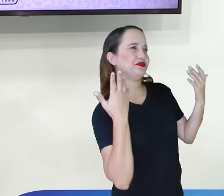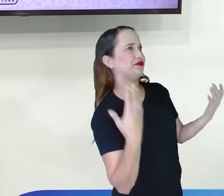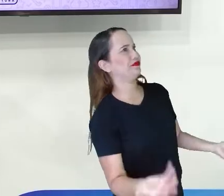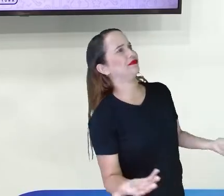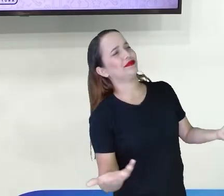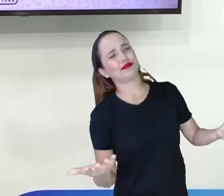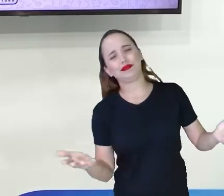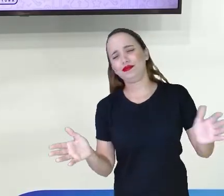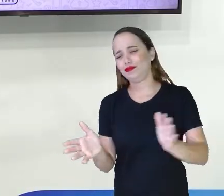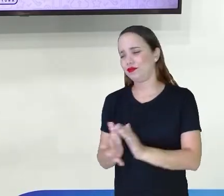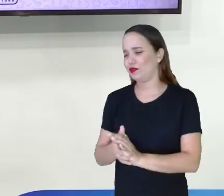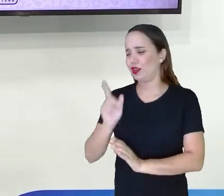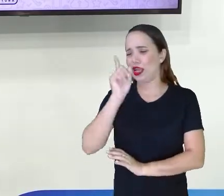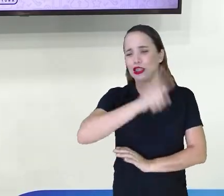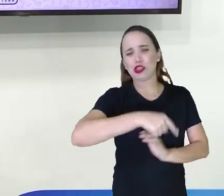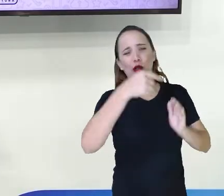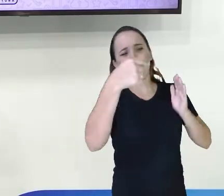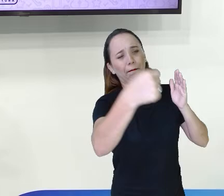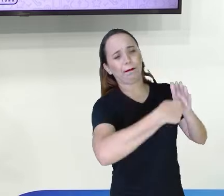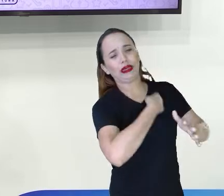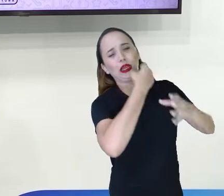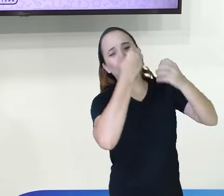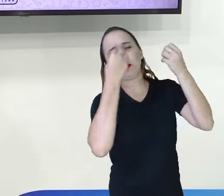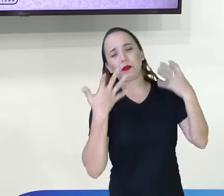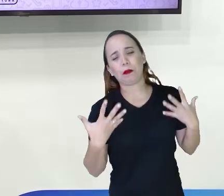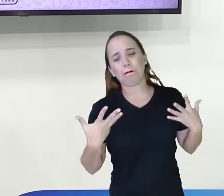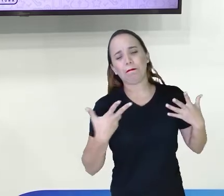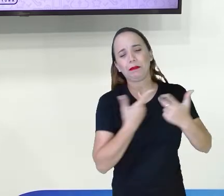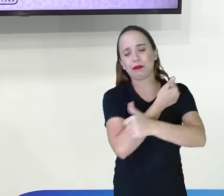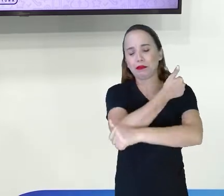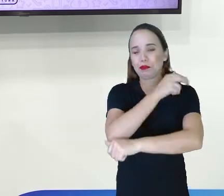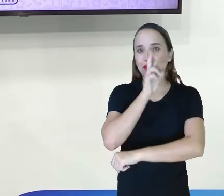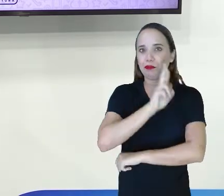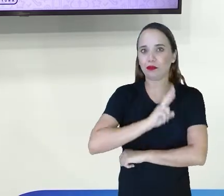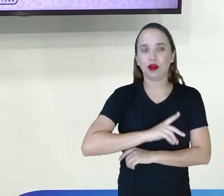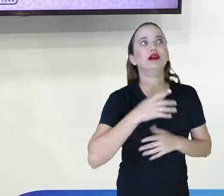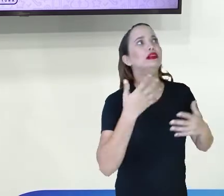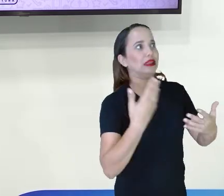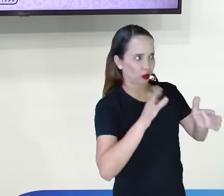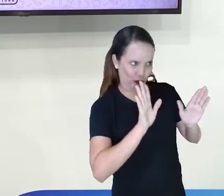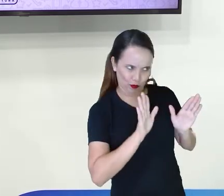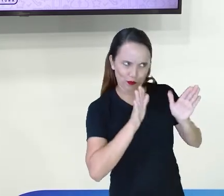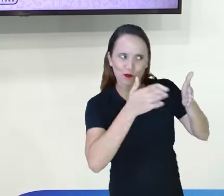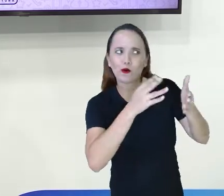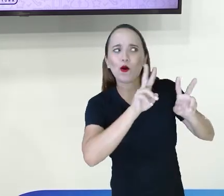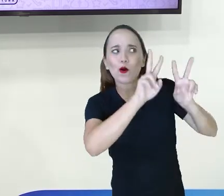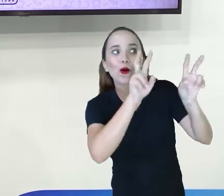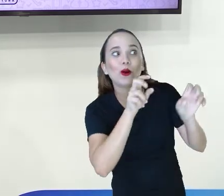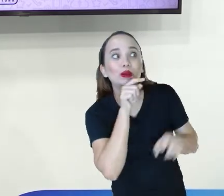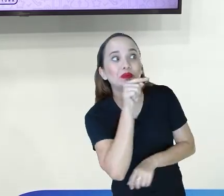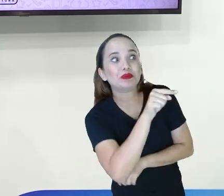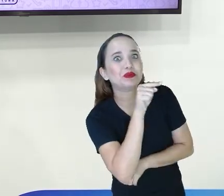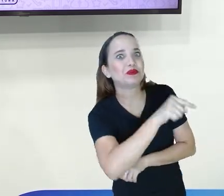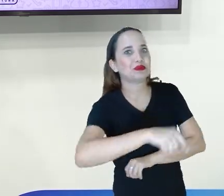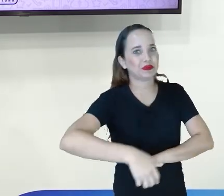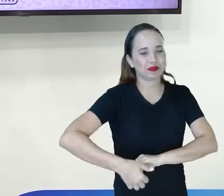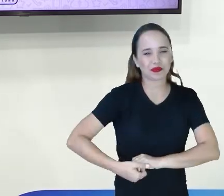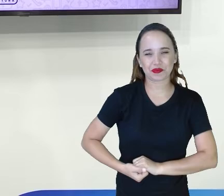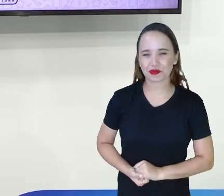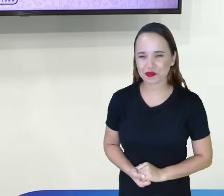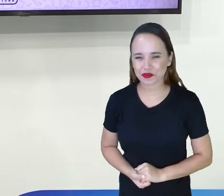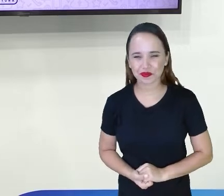essa pergunta é boa demais de responder. Eu vou focar exatamente na